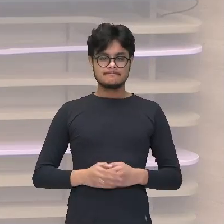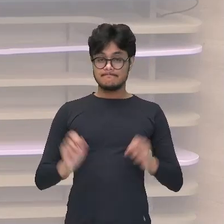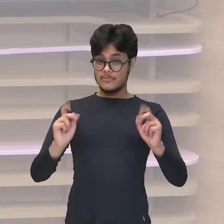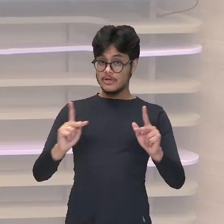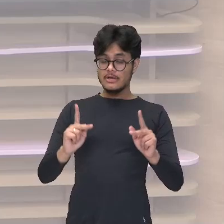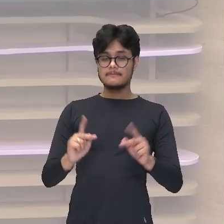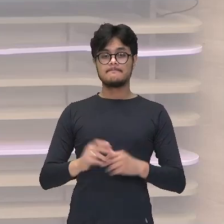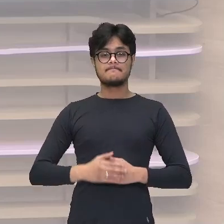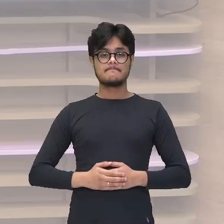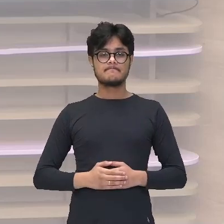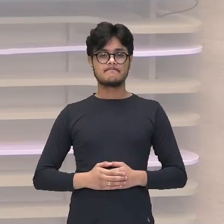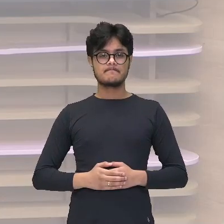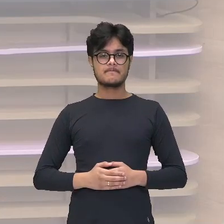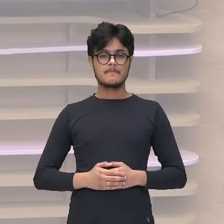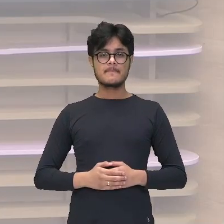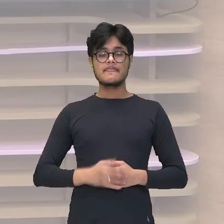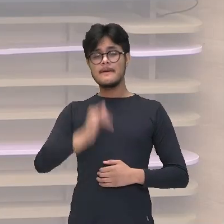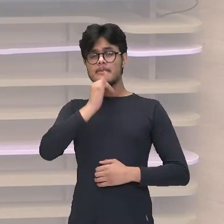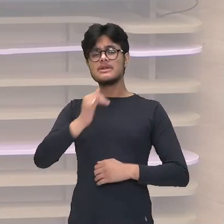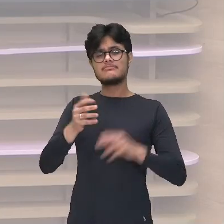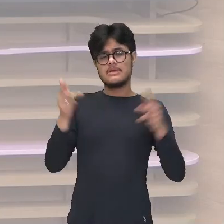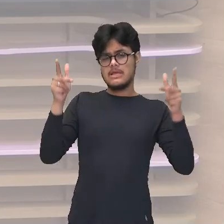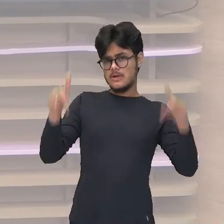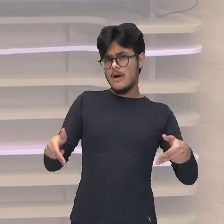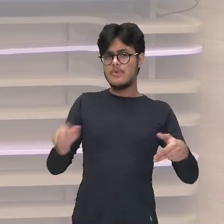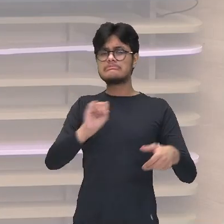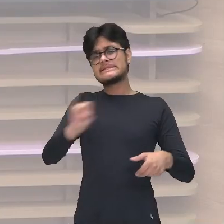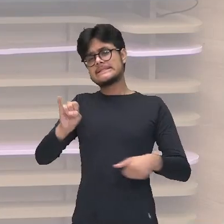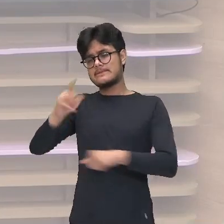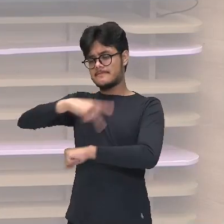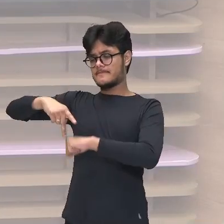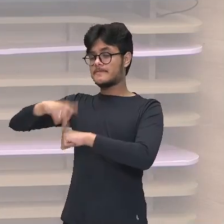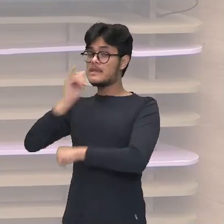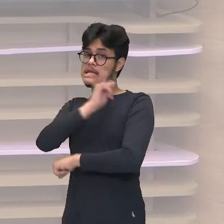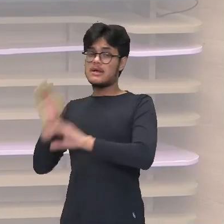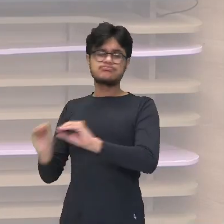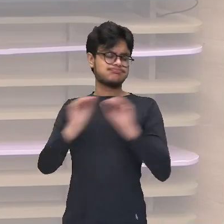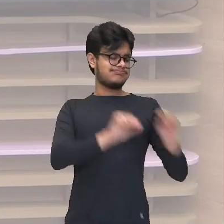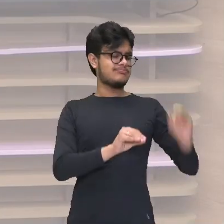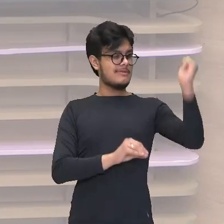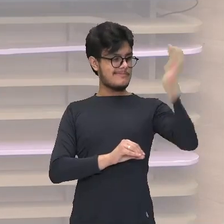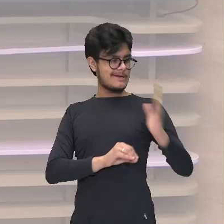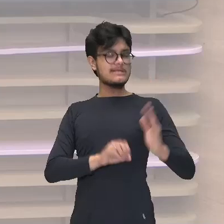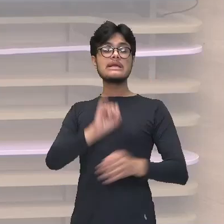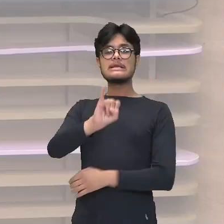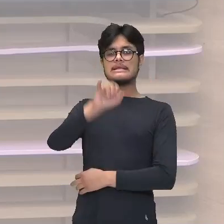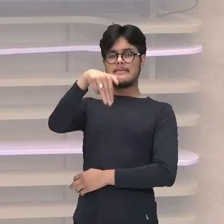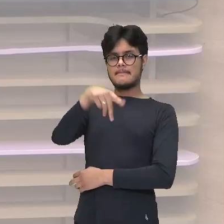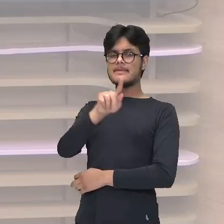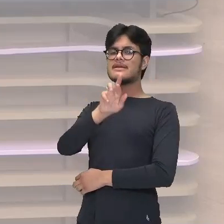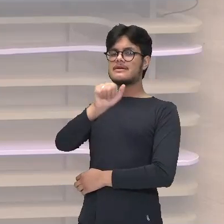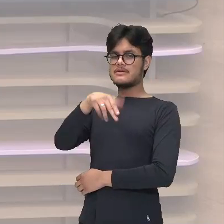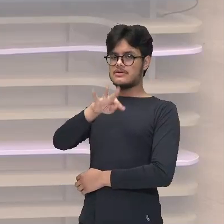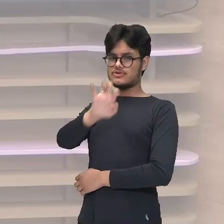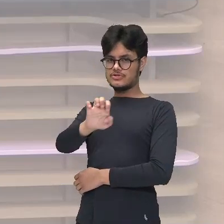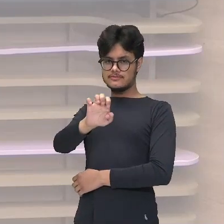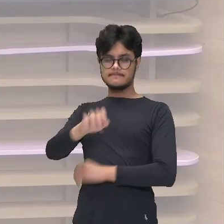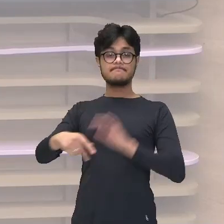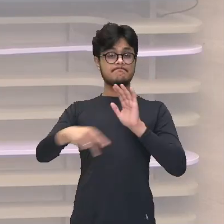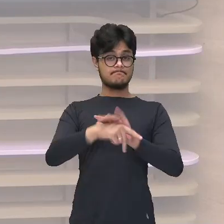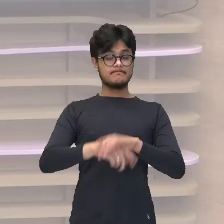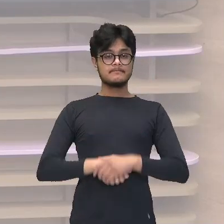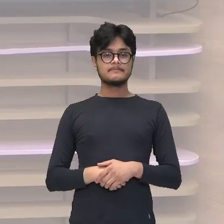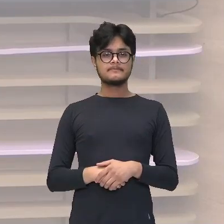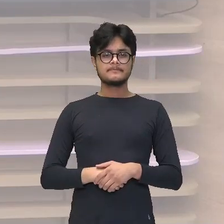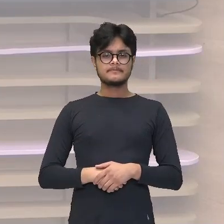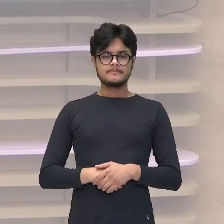de origem, que é, por exemplo, a Itália, chegou aqui no Brasil, ela está imigrando no Brasil. Lá na